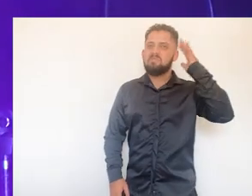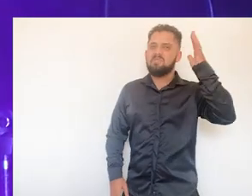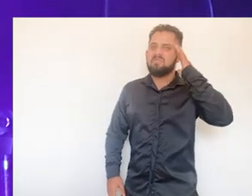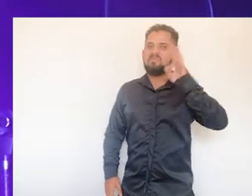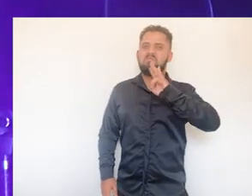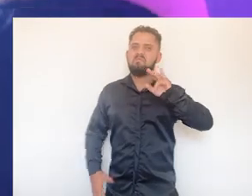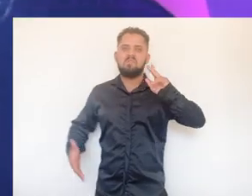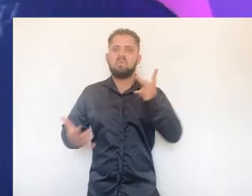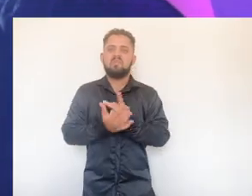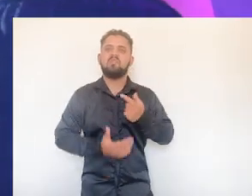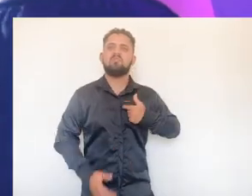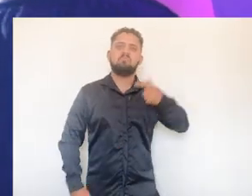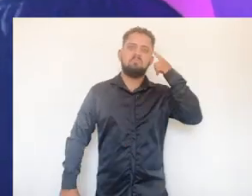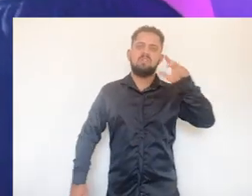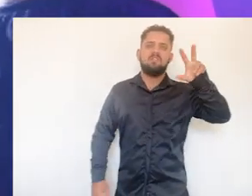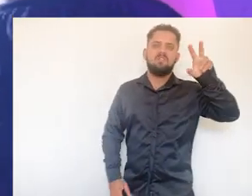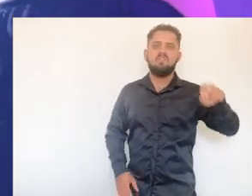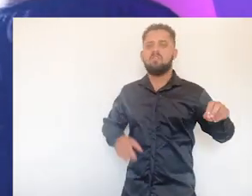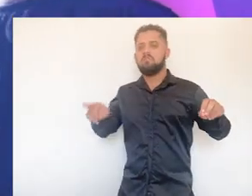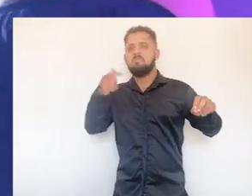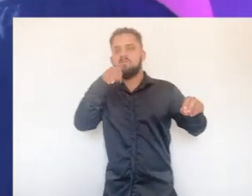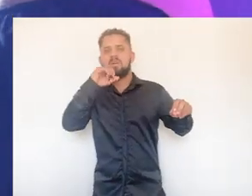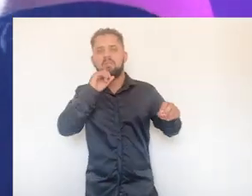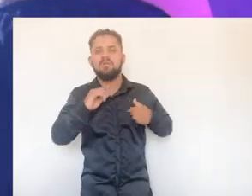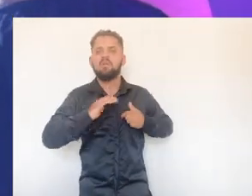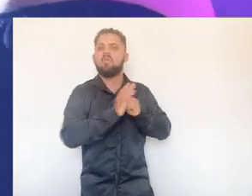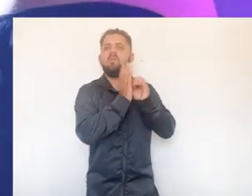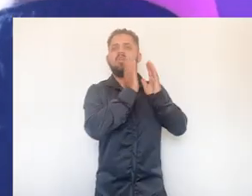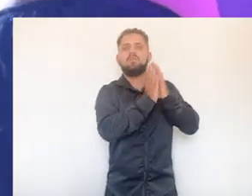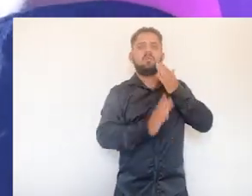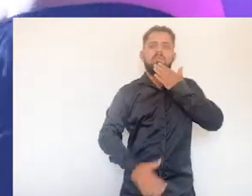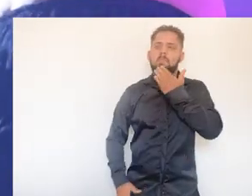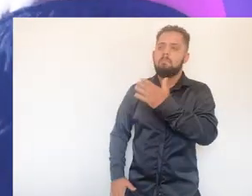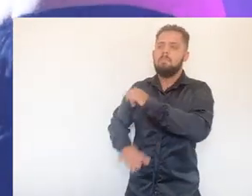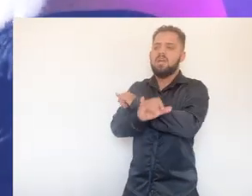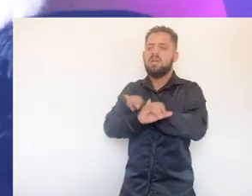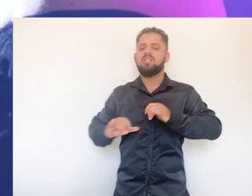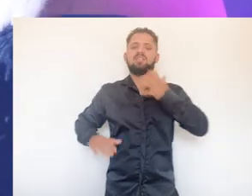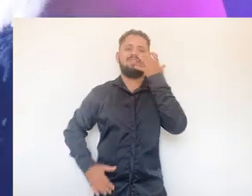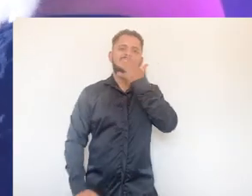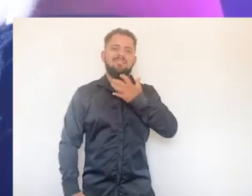alteração. Bença avó, bença mãe, me benze na oração, me entregue teu amor, que eu te faço uma